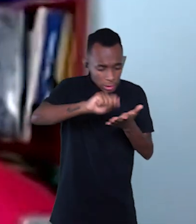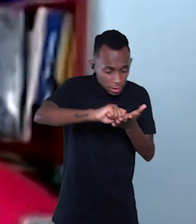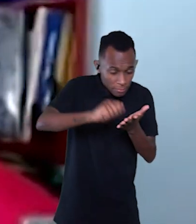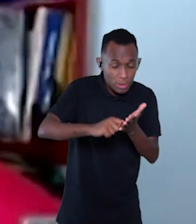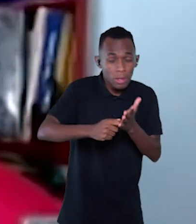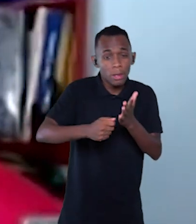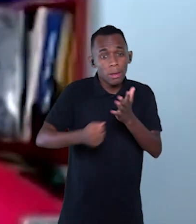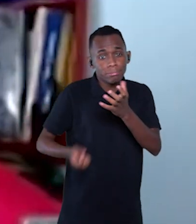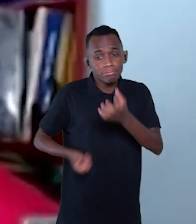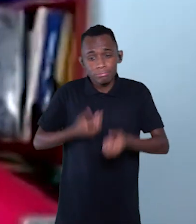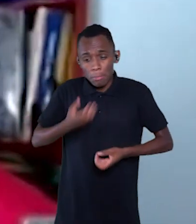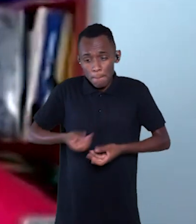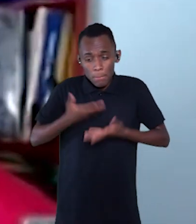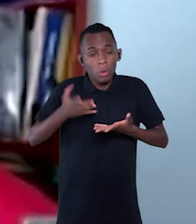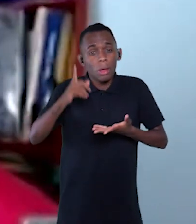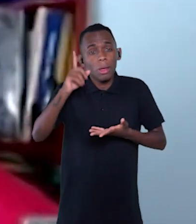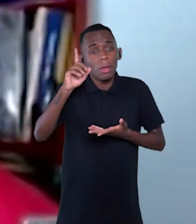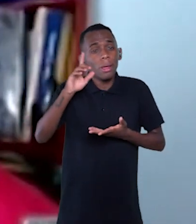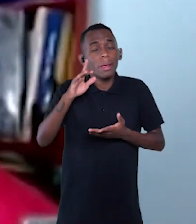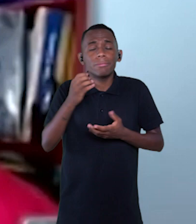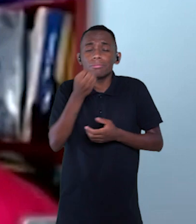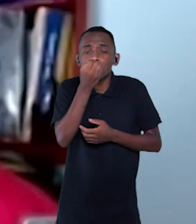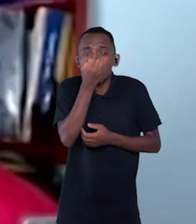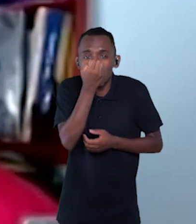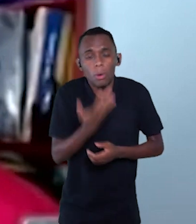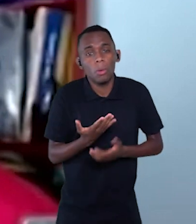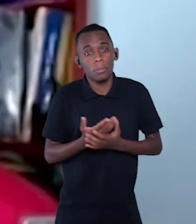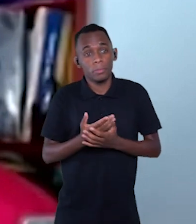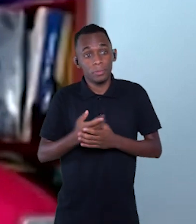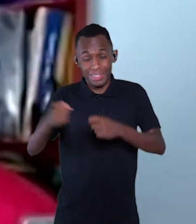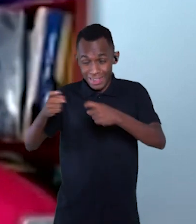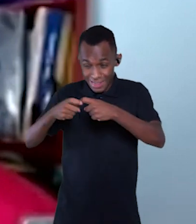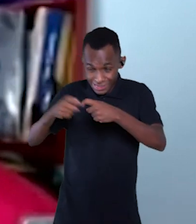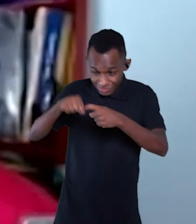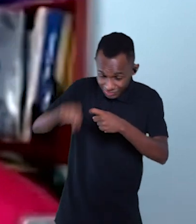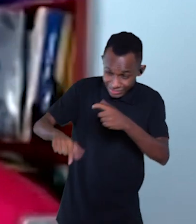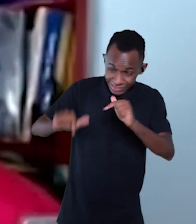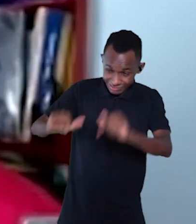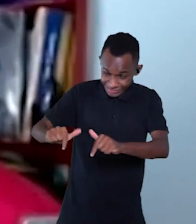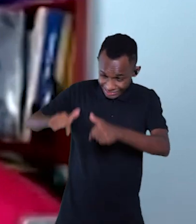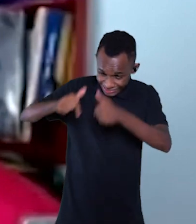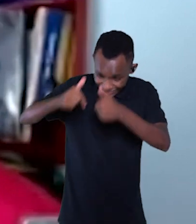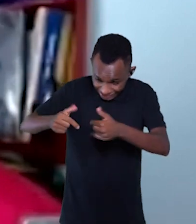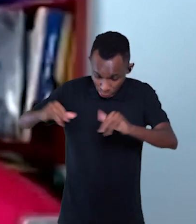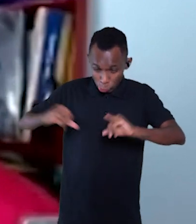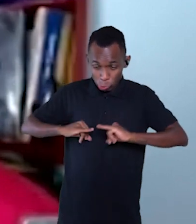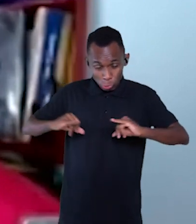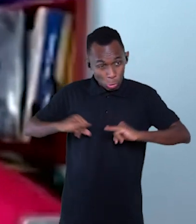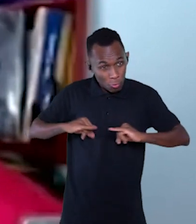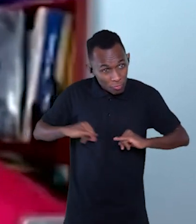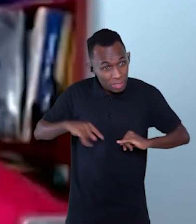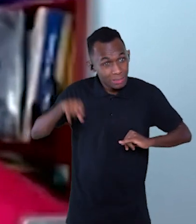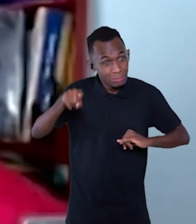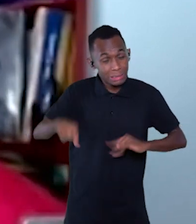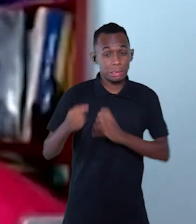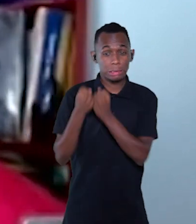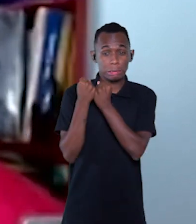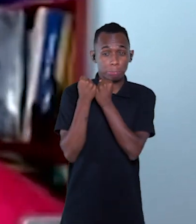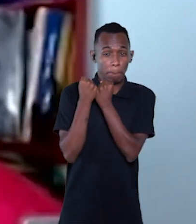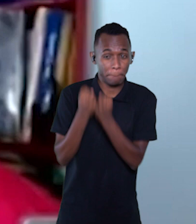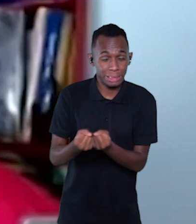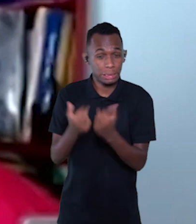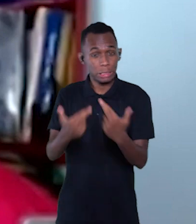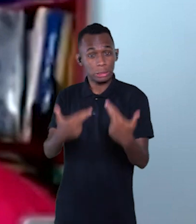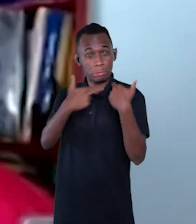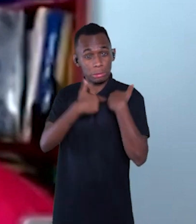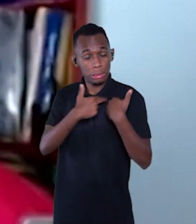música, compor, isso é a parte doce, né? A medicina, a dureza do sofrimento, do